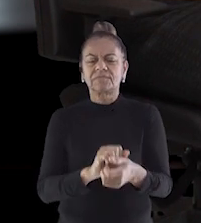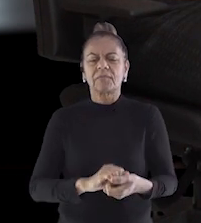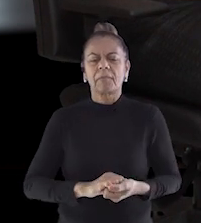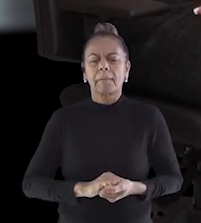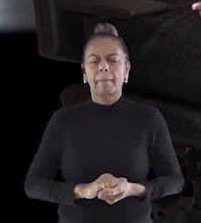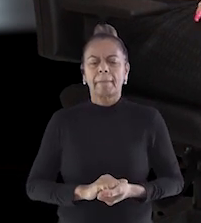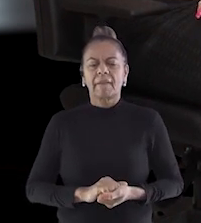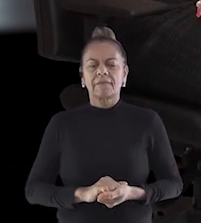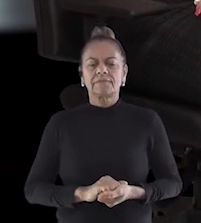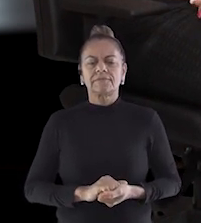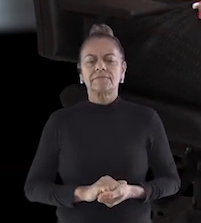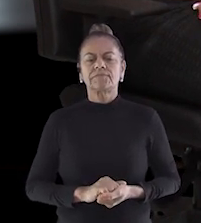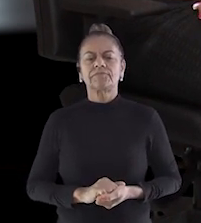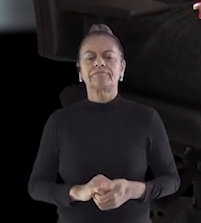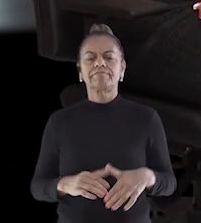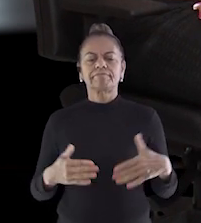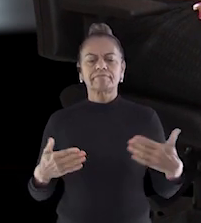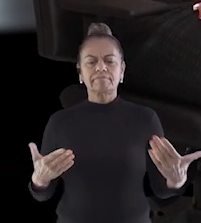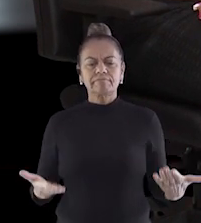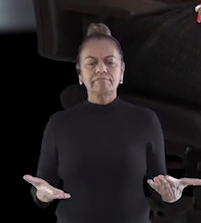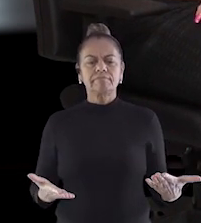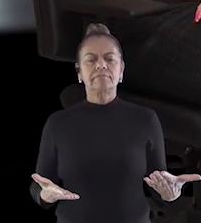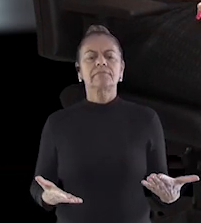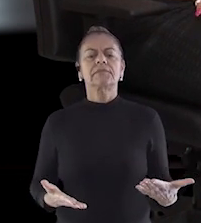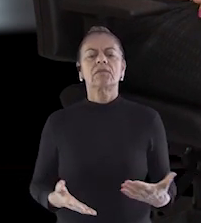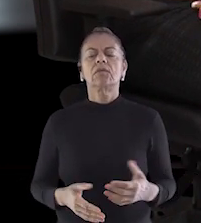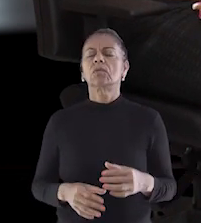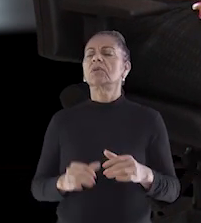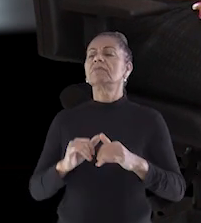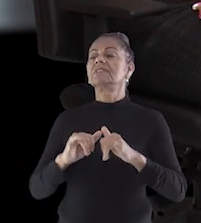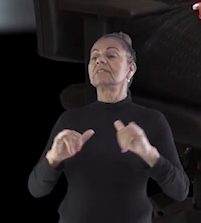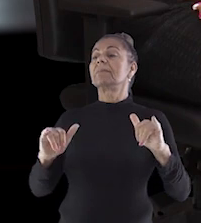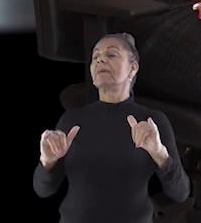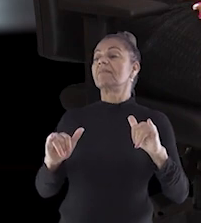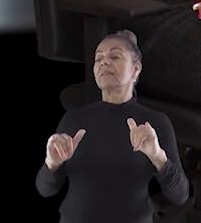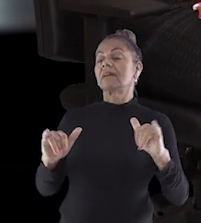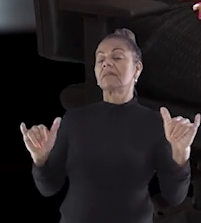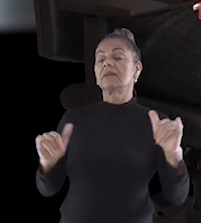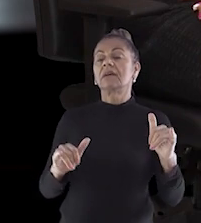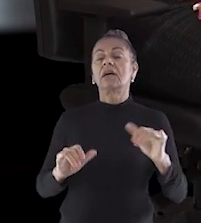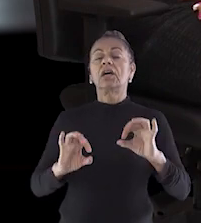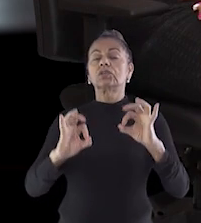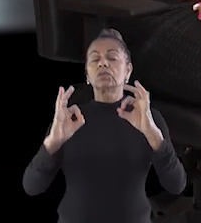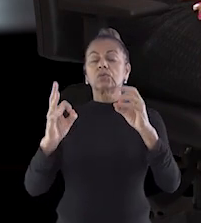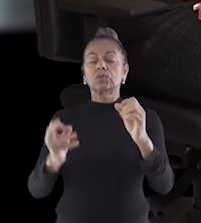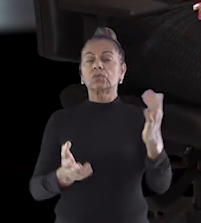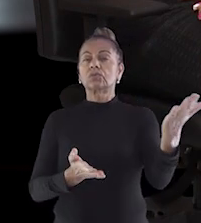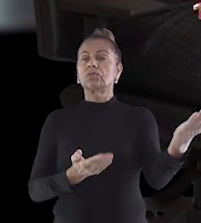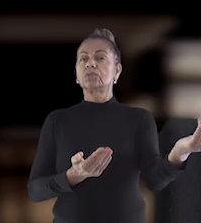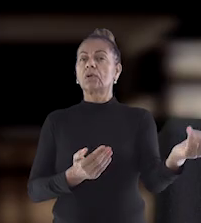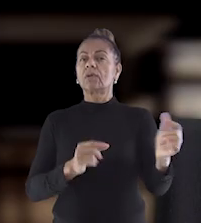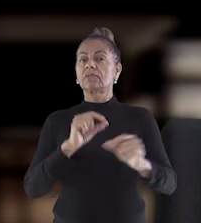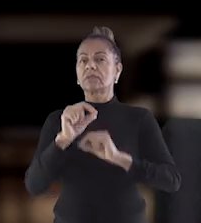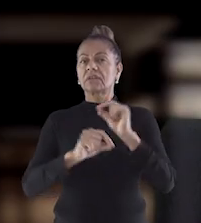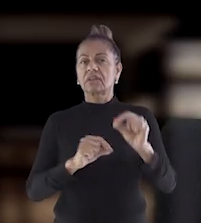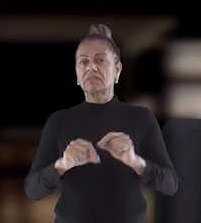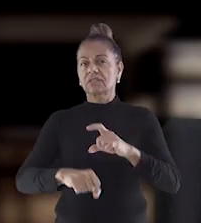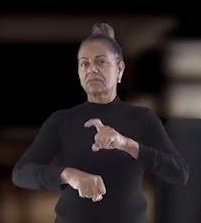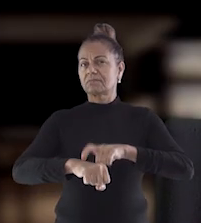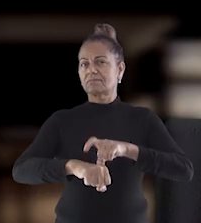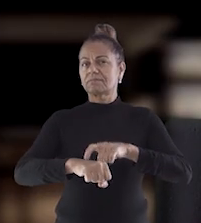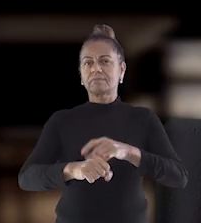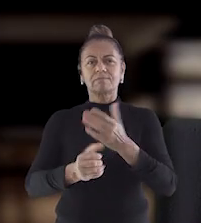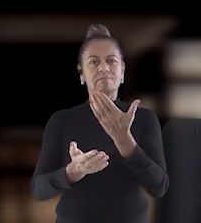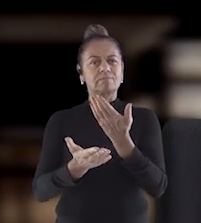estão desanimados? Gente, o que eu tenho para falar para todos os jovens, que